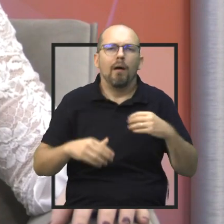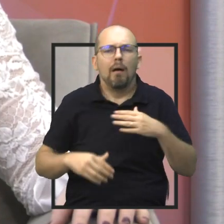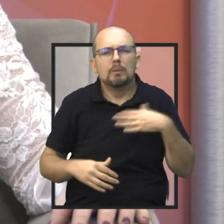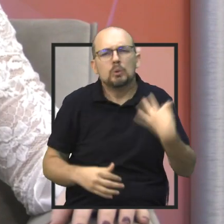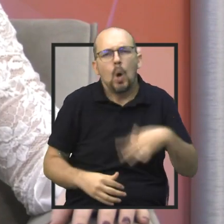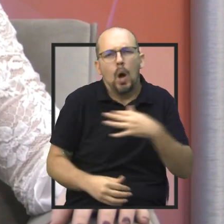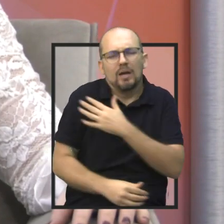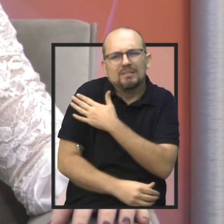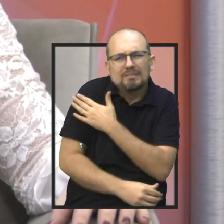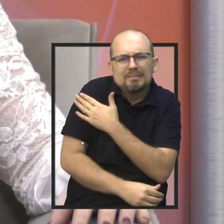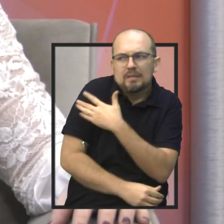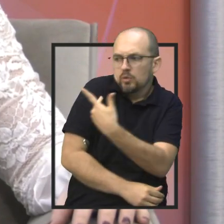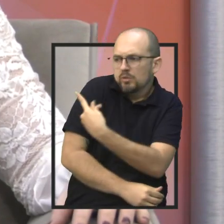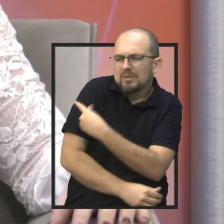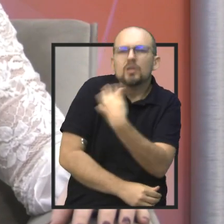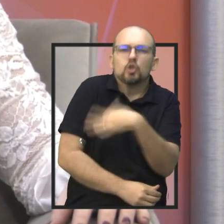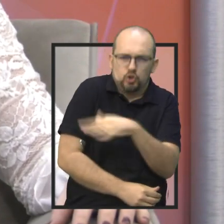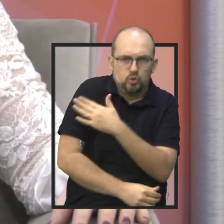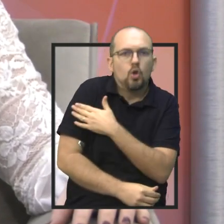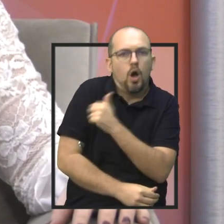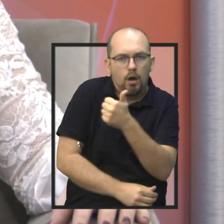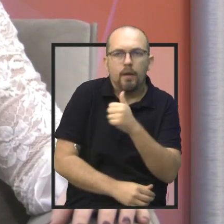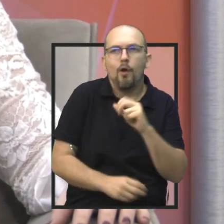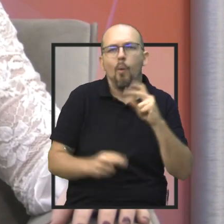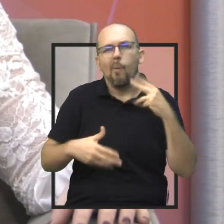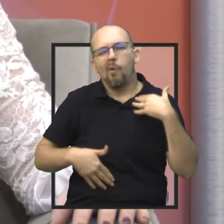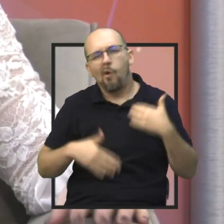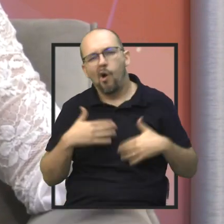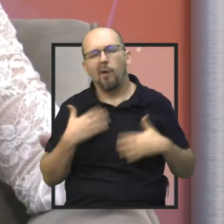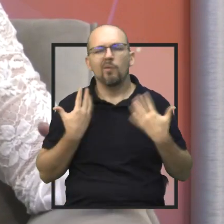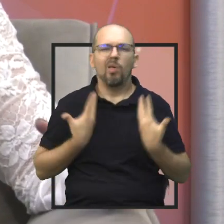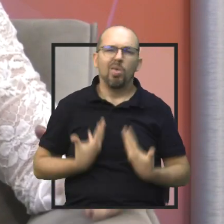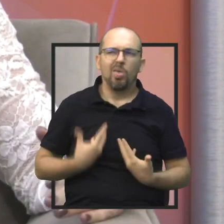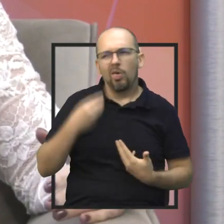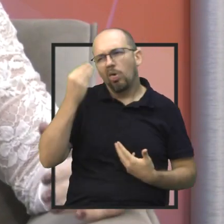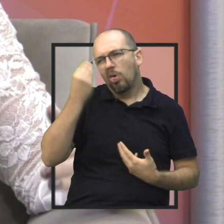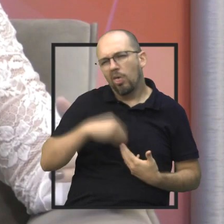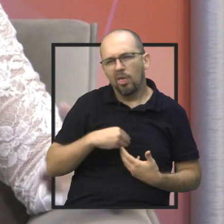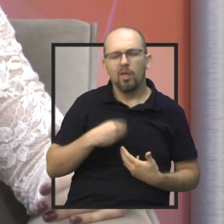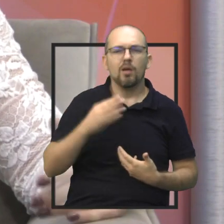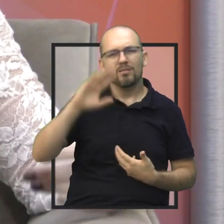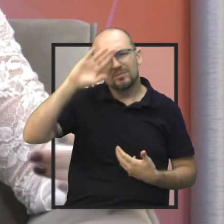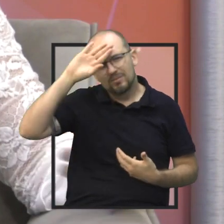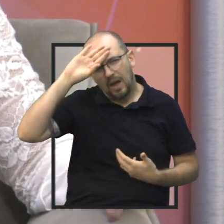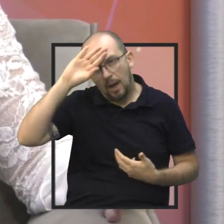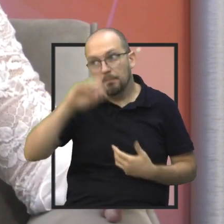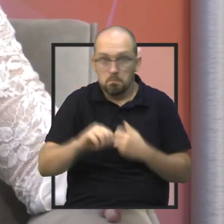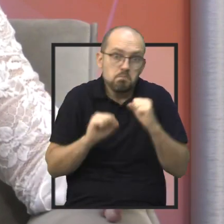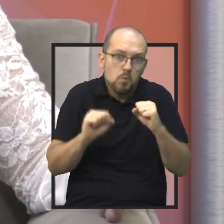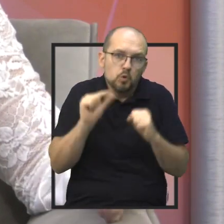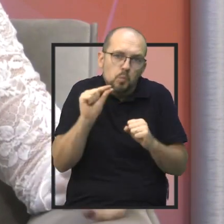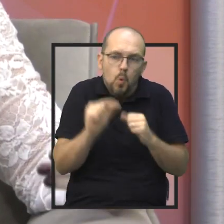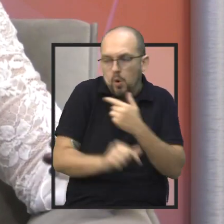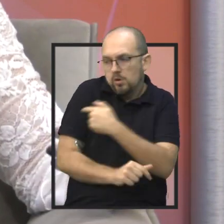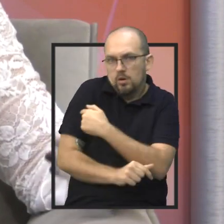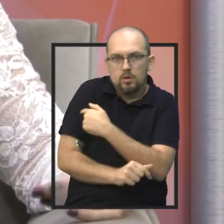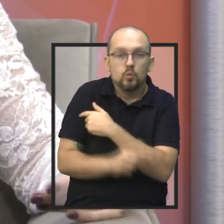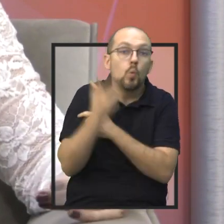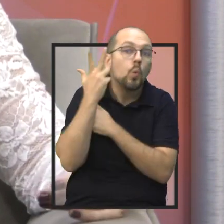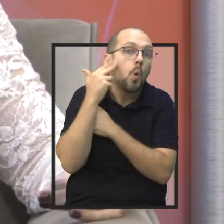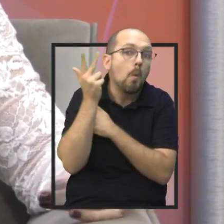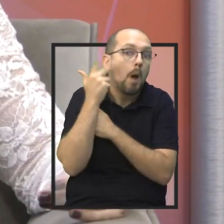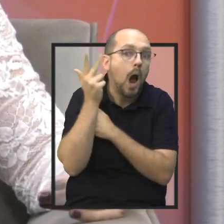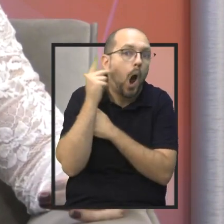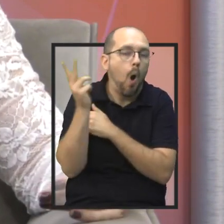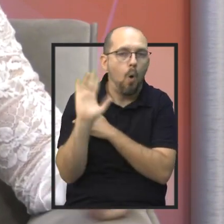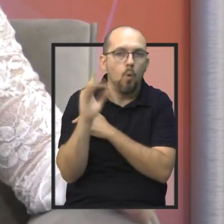dor muscular, febre nas primeiras 24, 48 horas da vacinação, reações comuns, esperadas, tá? São reações do